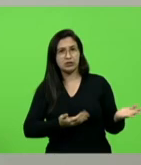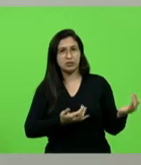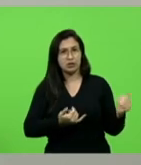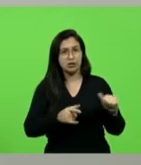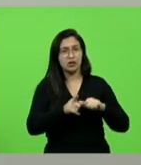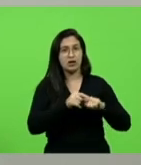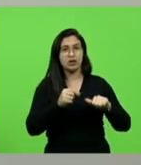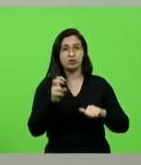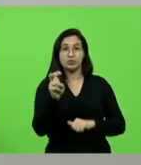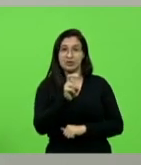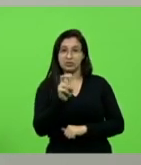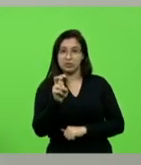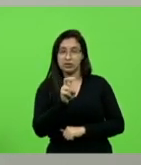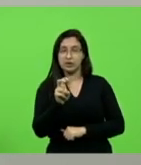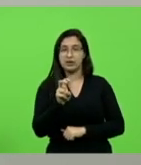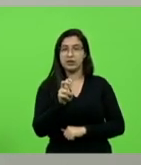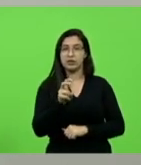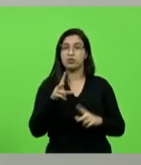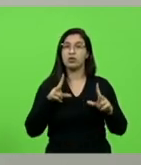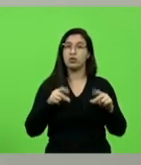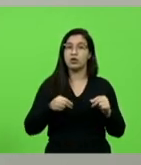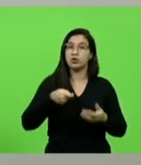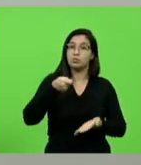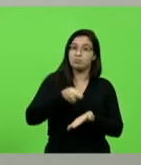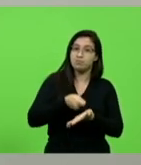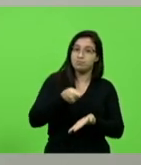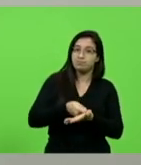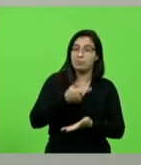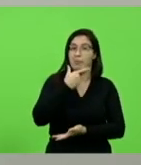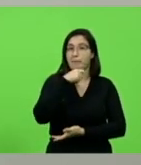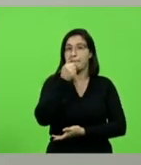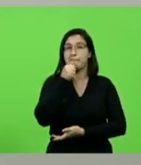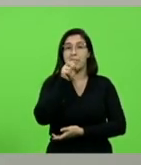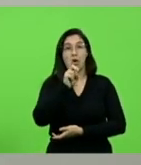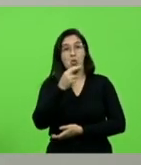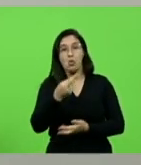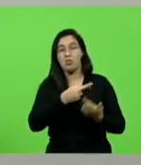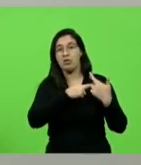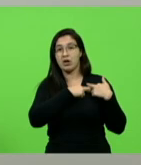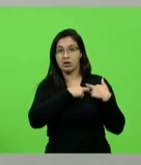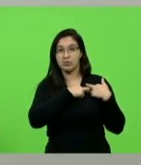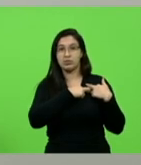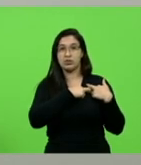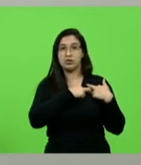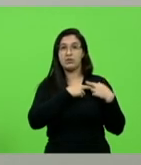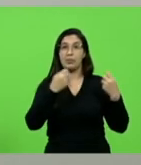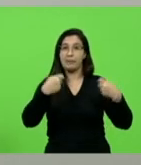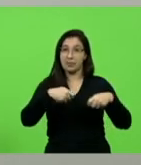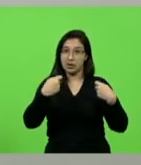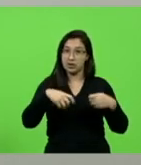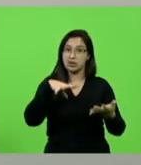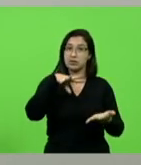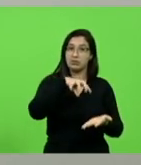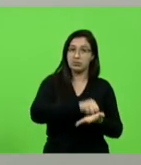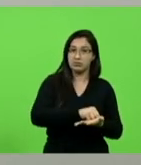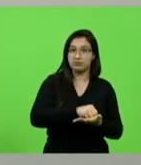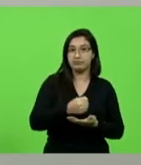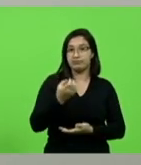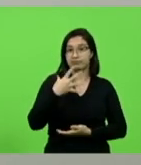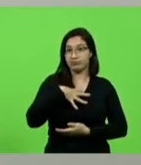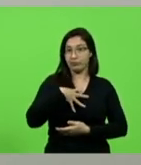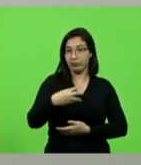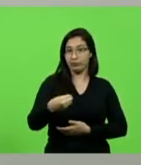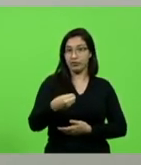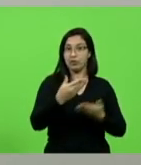55, ele reconhece a obrigação dos pais ou responsáveis de matricular os filhos na rede regular de ensino. E este